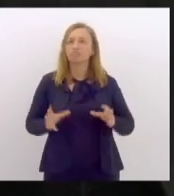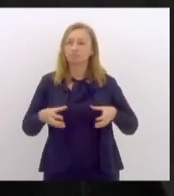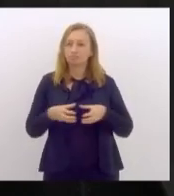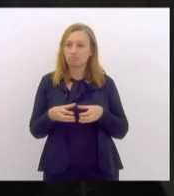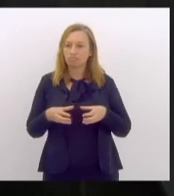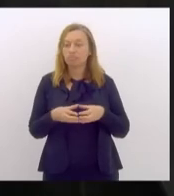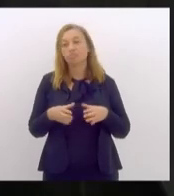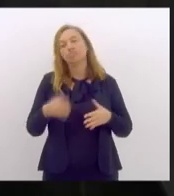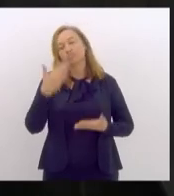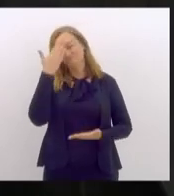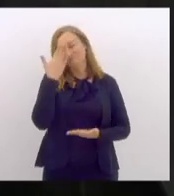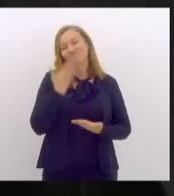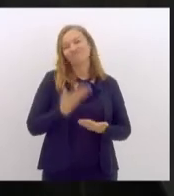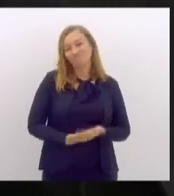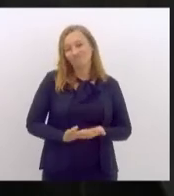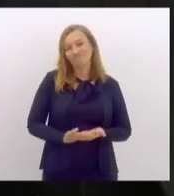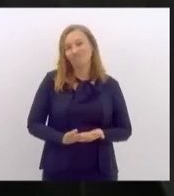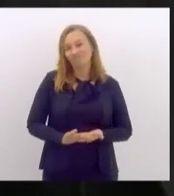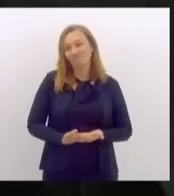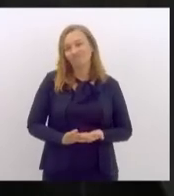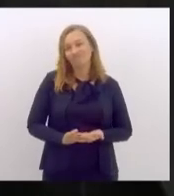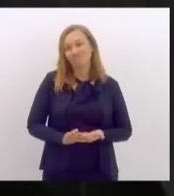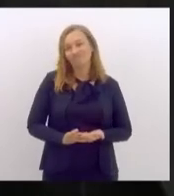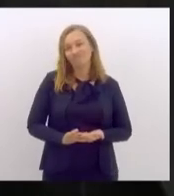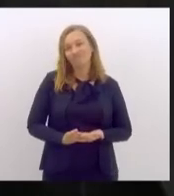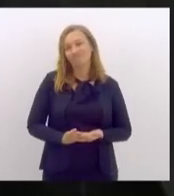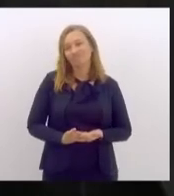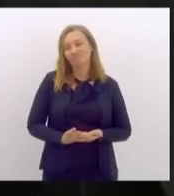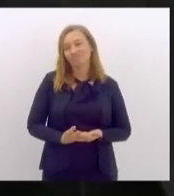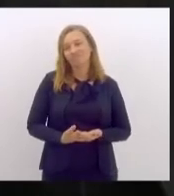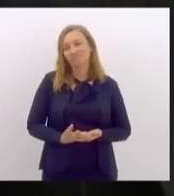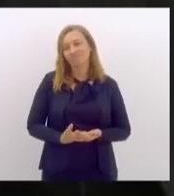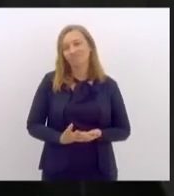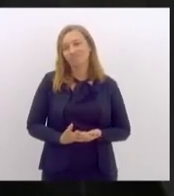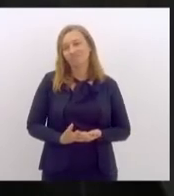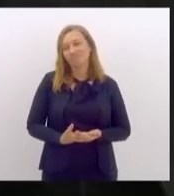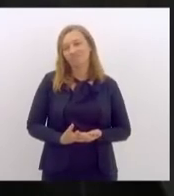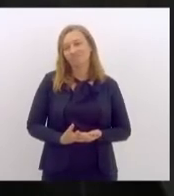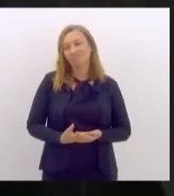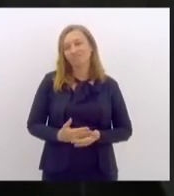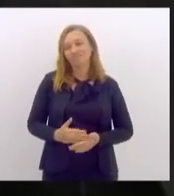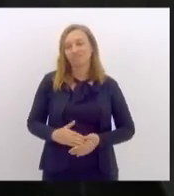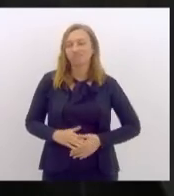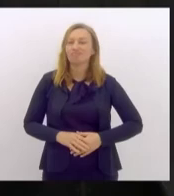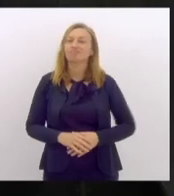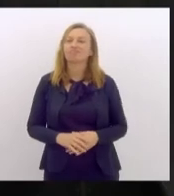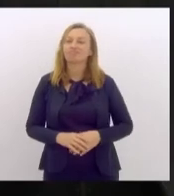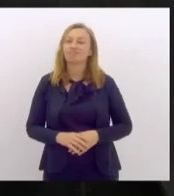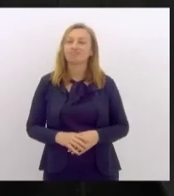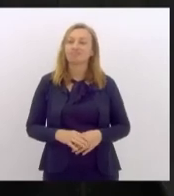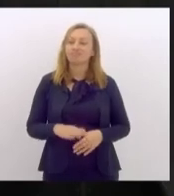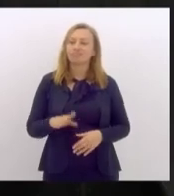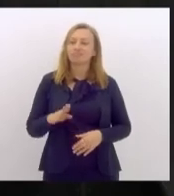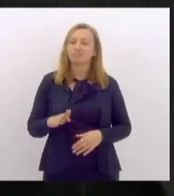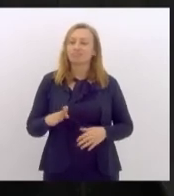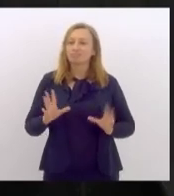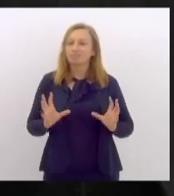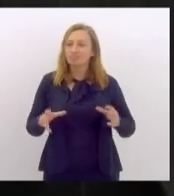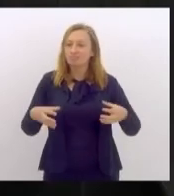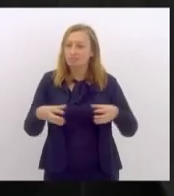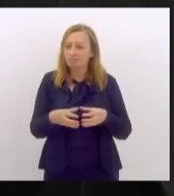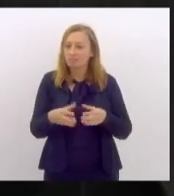eu acredito muito que a nossa coletividade o nosso adulto Ney o nosso baila Vinny Júnior